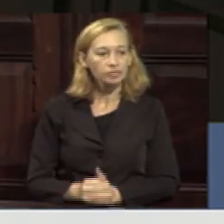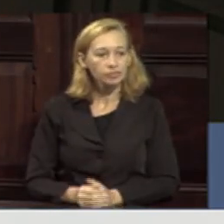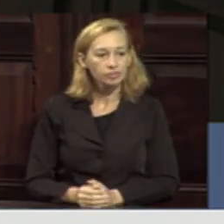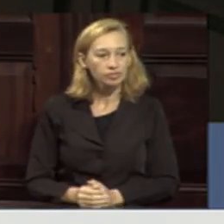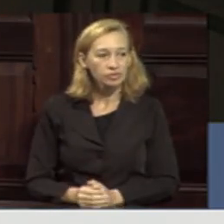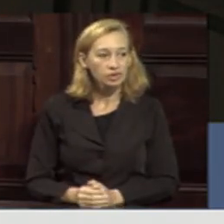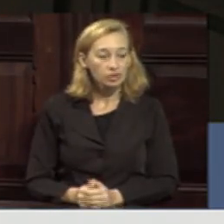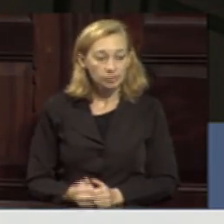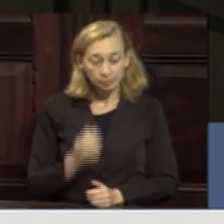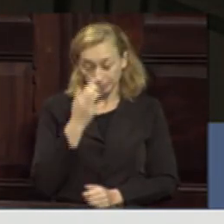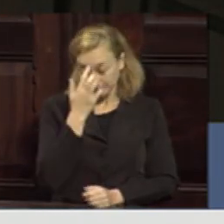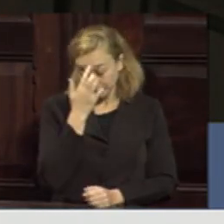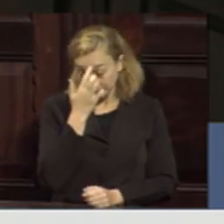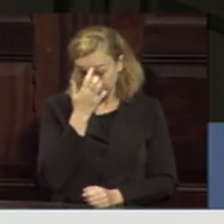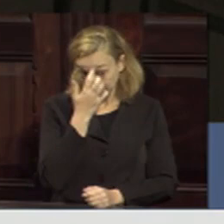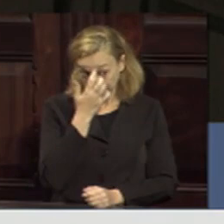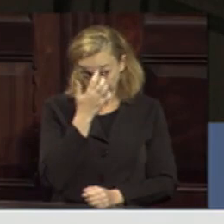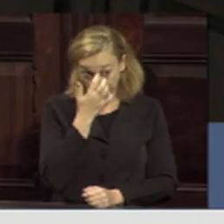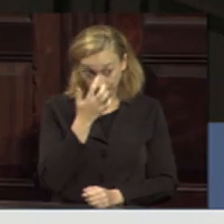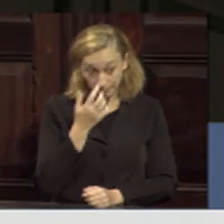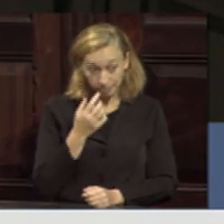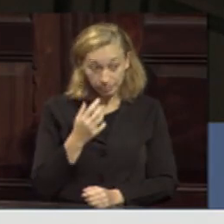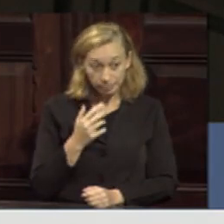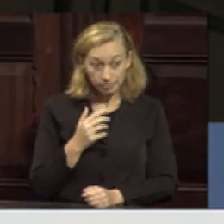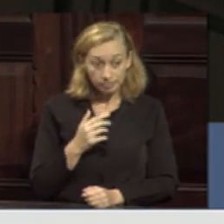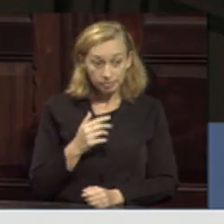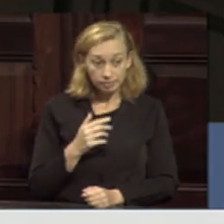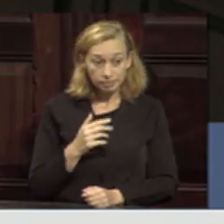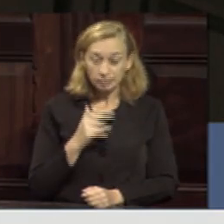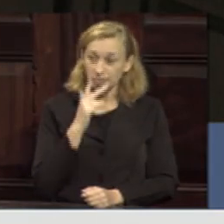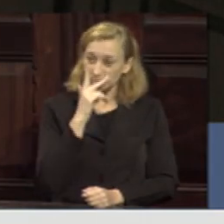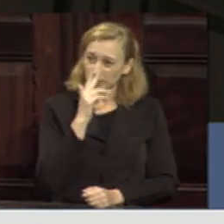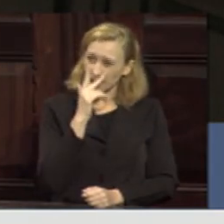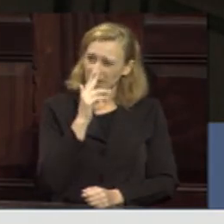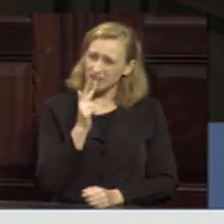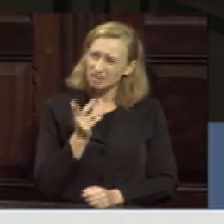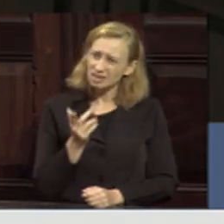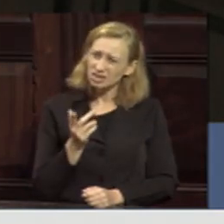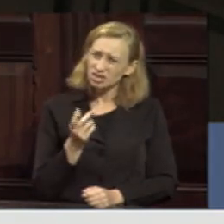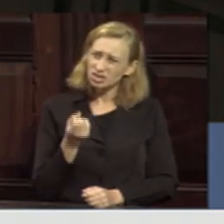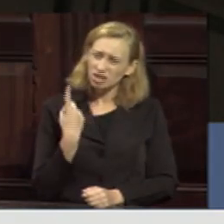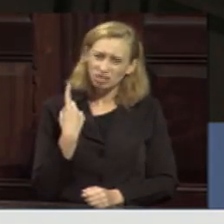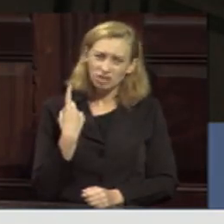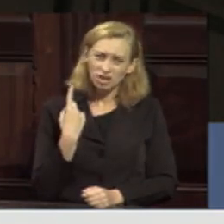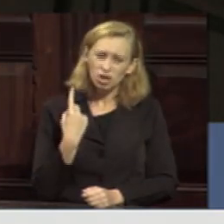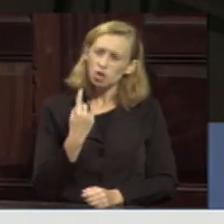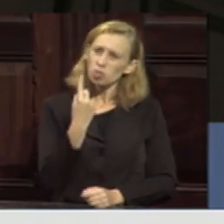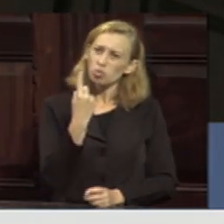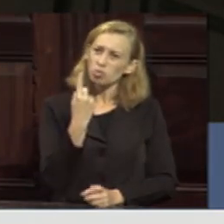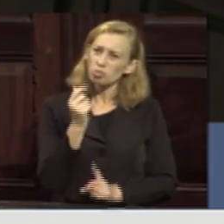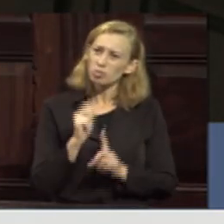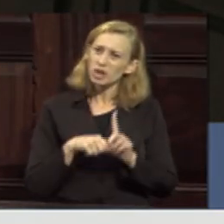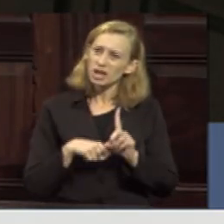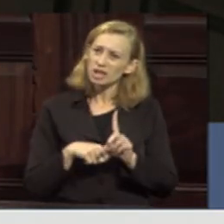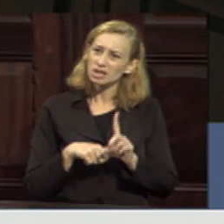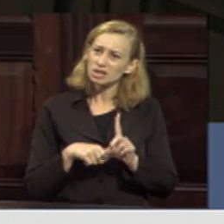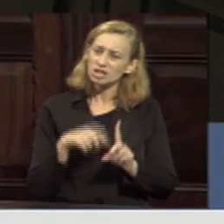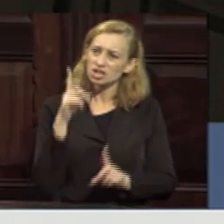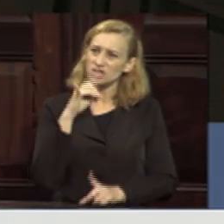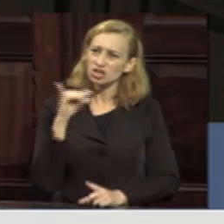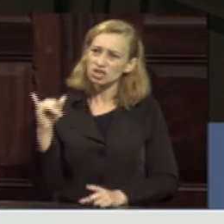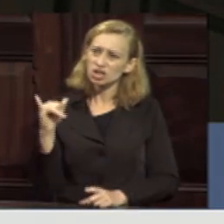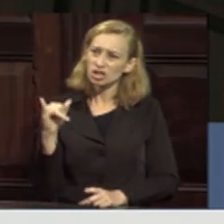Parece até uma ironia, no mês do Dia Internacional da Mulher, nós estarmos aqui nos revezando